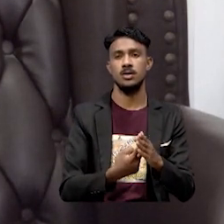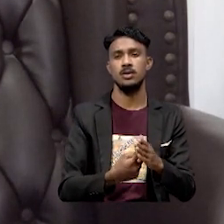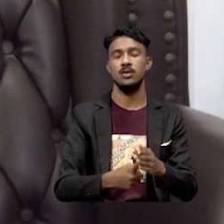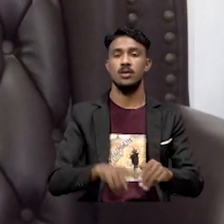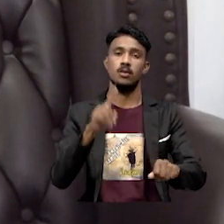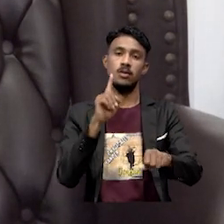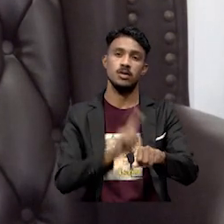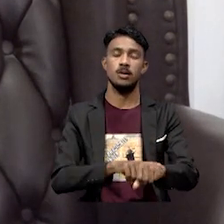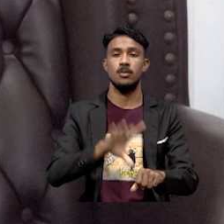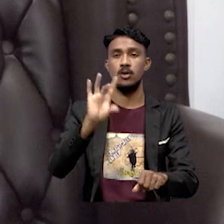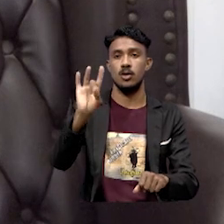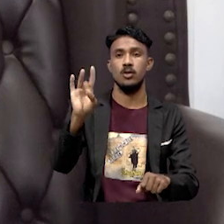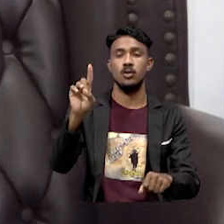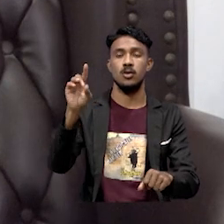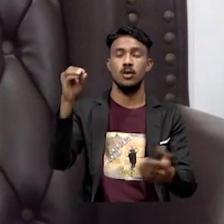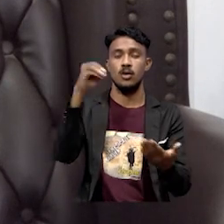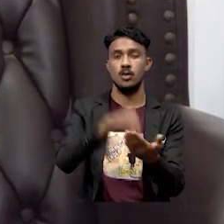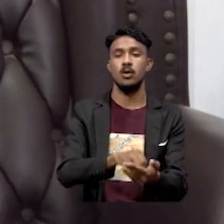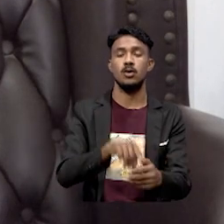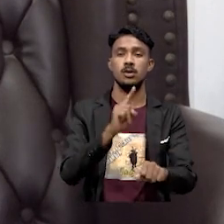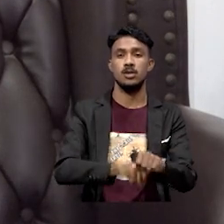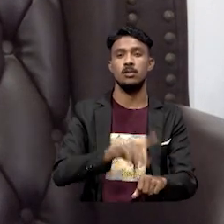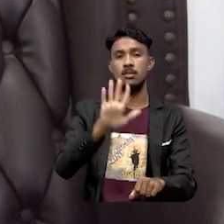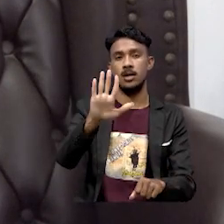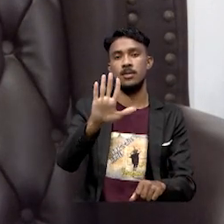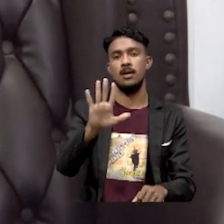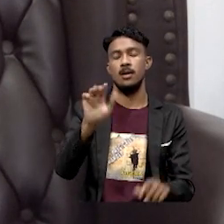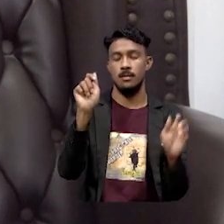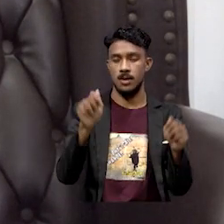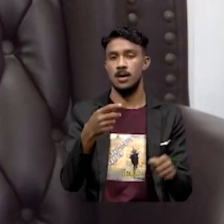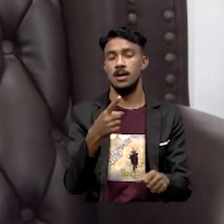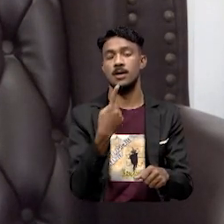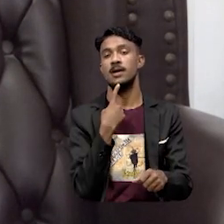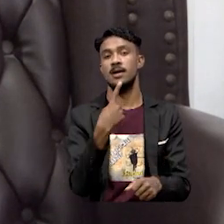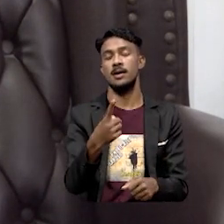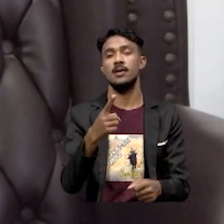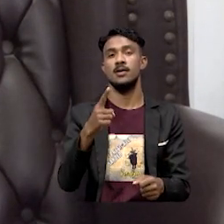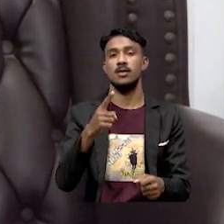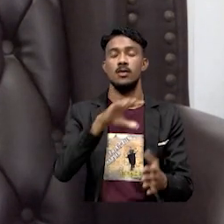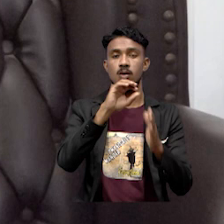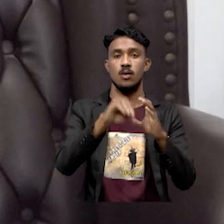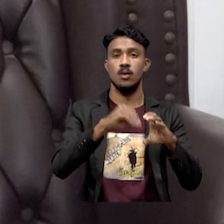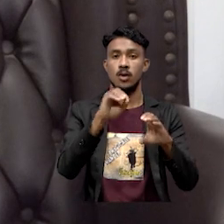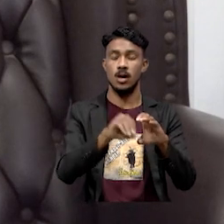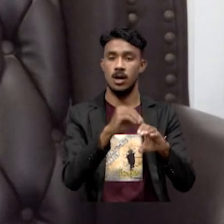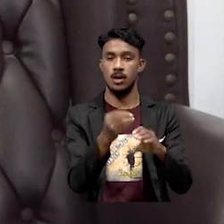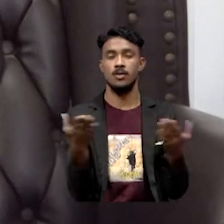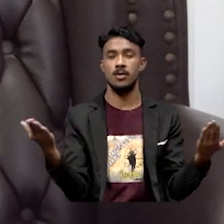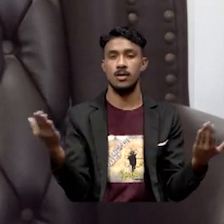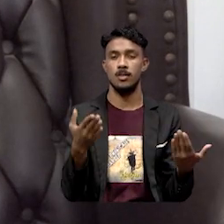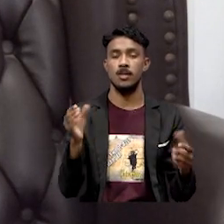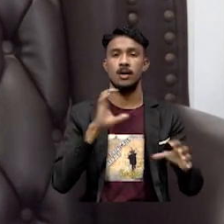horas totu clima date andau beledian quando horário ir na bema ita dian sibuka batu